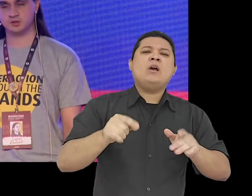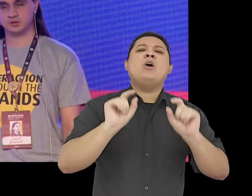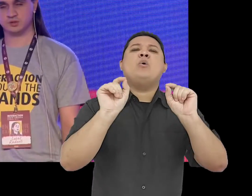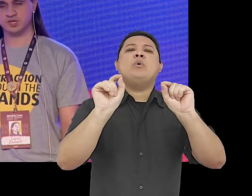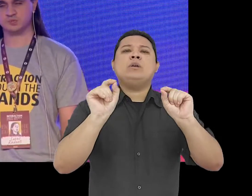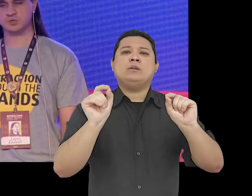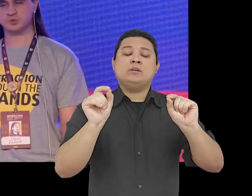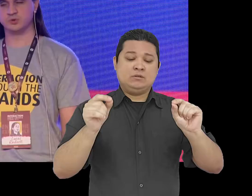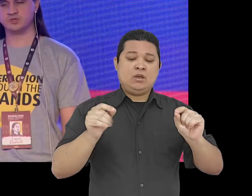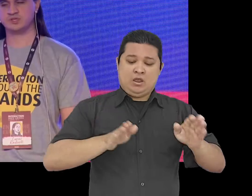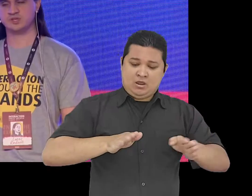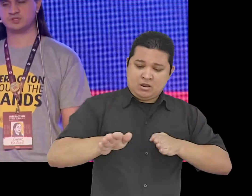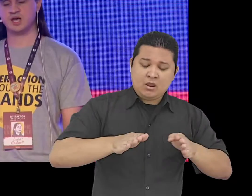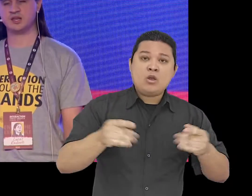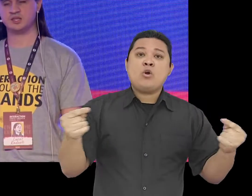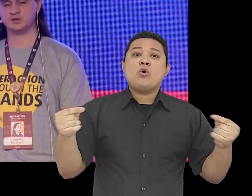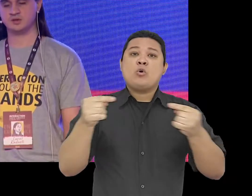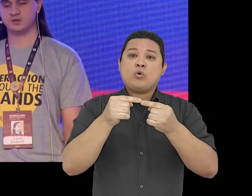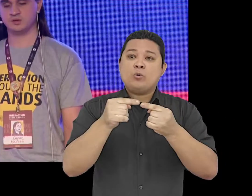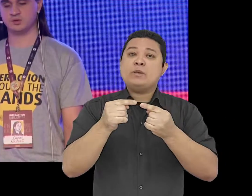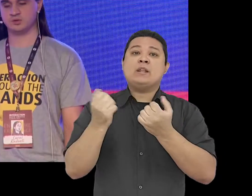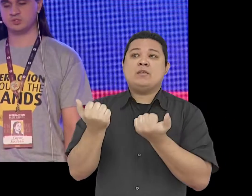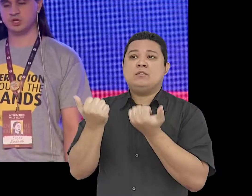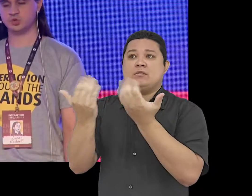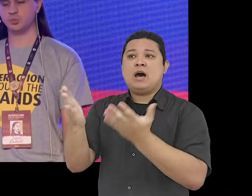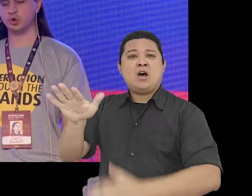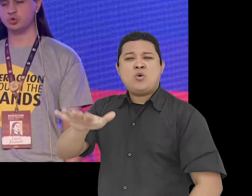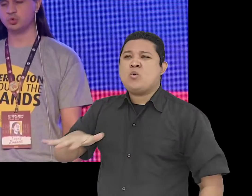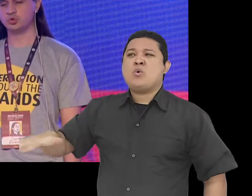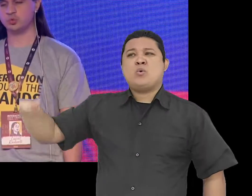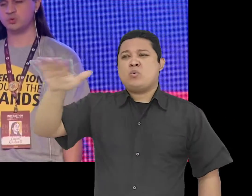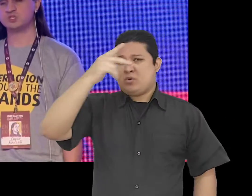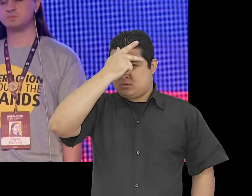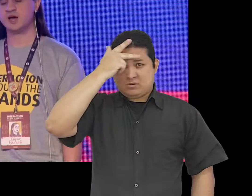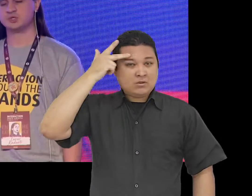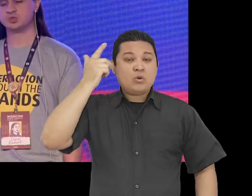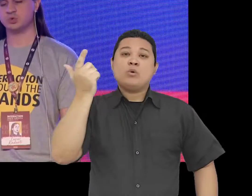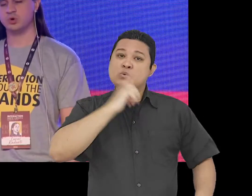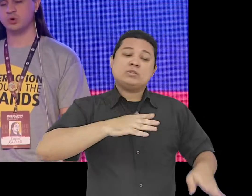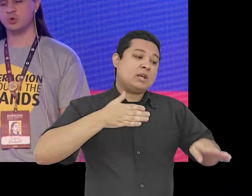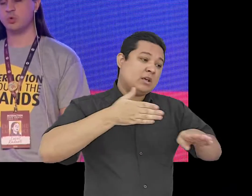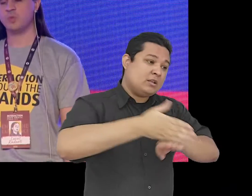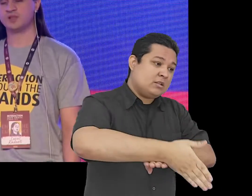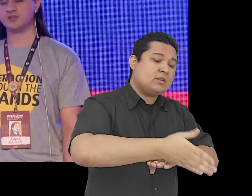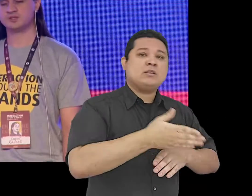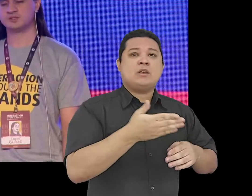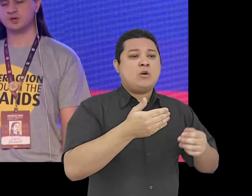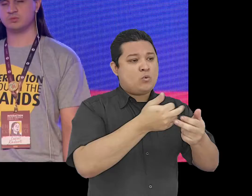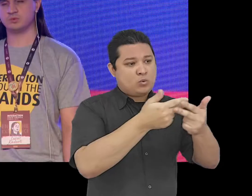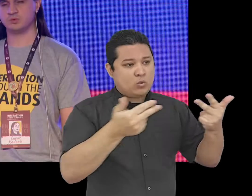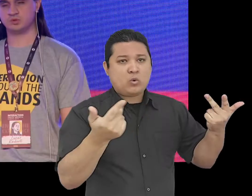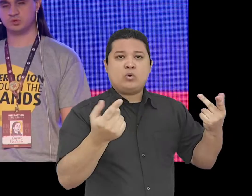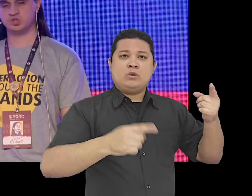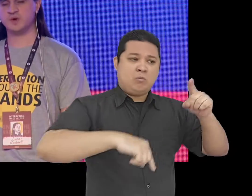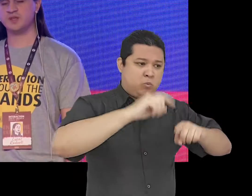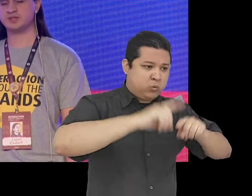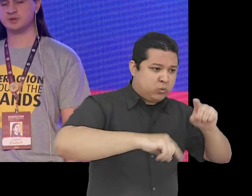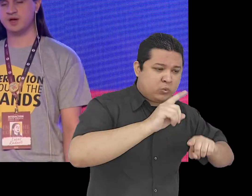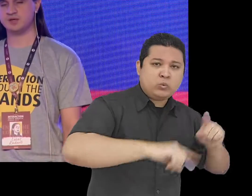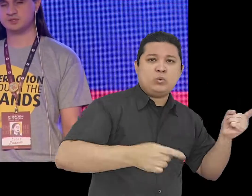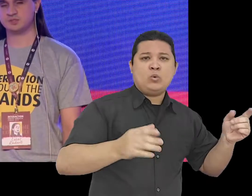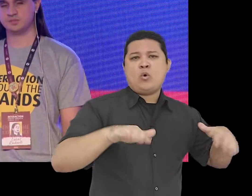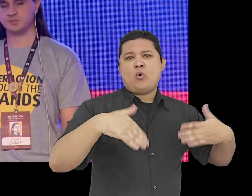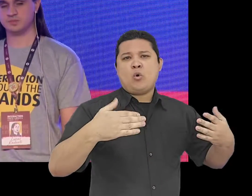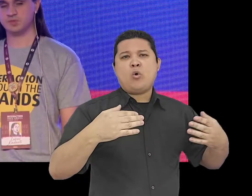chance das pessoas acessarem, seja um produto, um espaço, uma atração, de